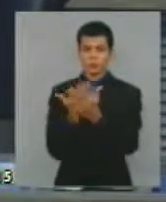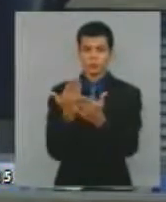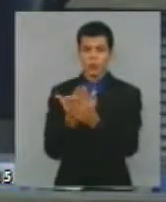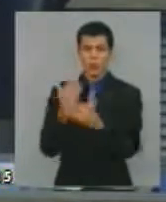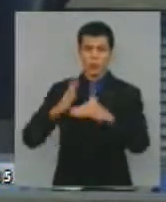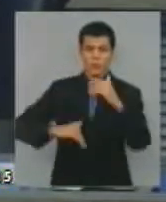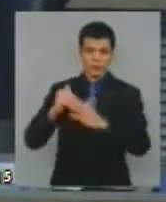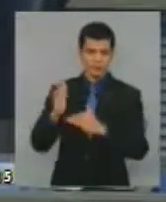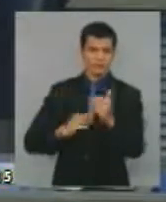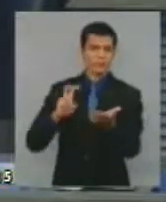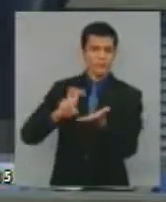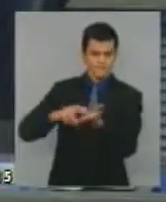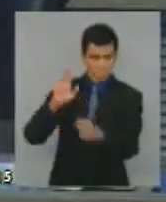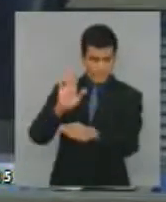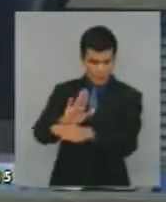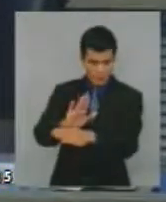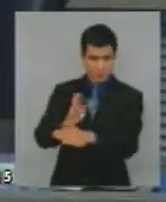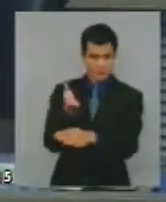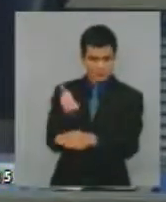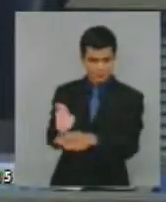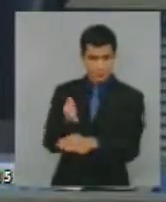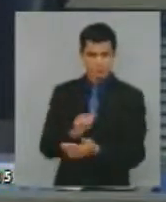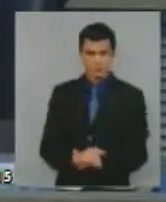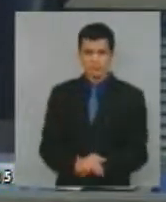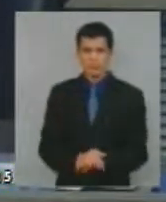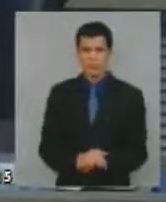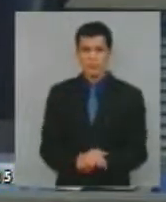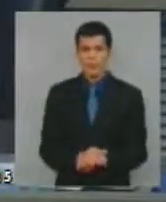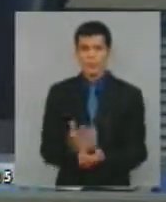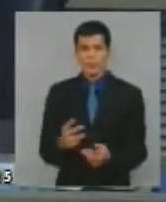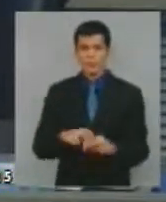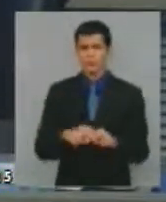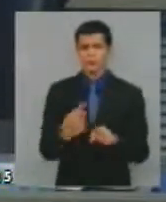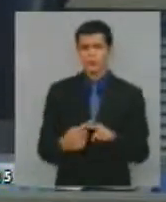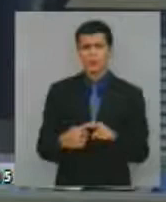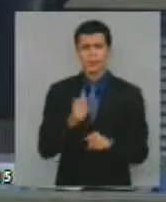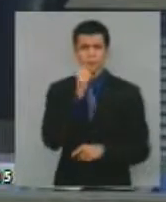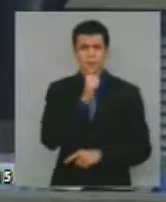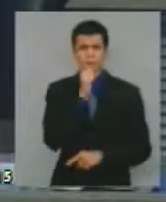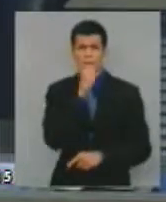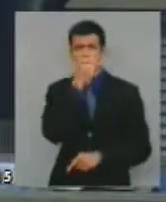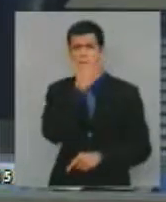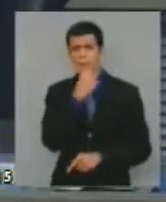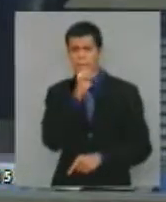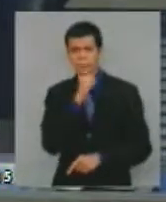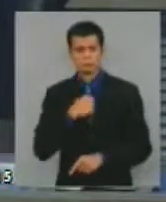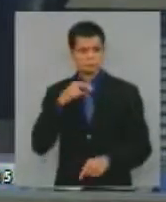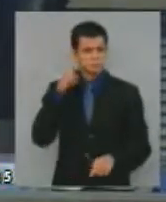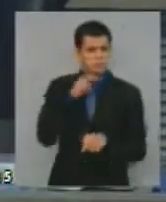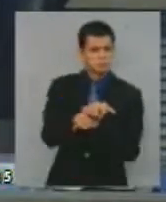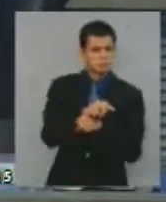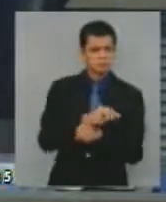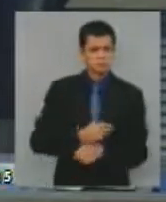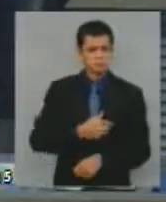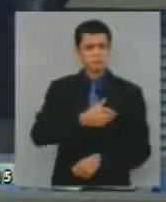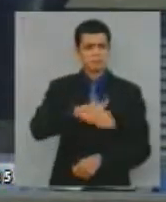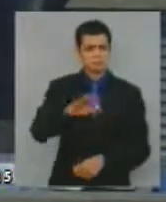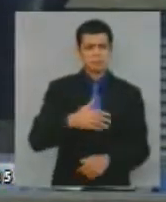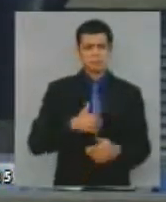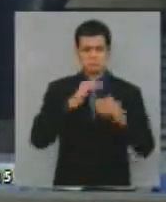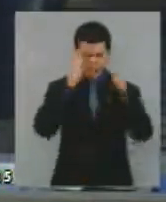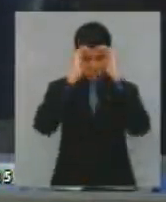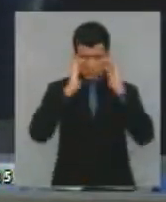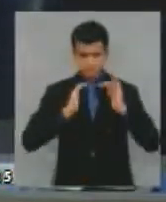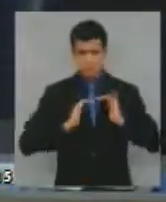nossos adolescentes. Obrigado. A gente não vê mais os pais tendo autoridade com os filhos. Os filhos hoje têm